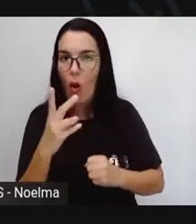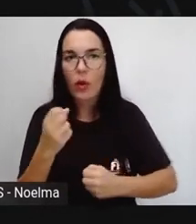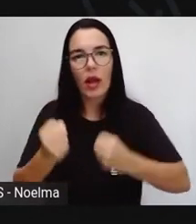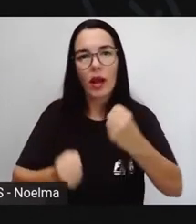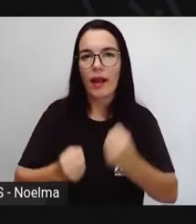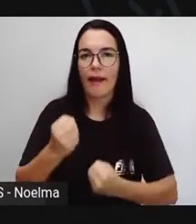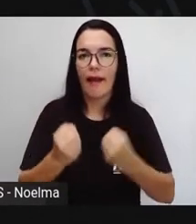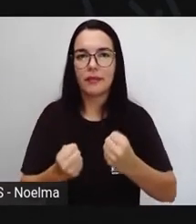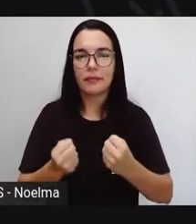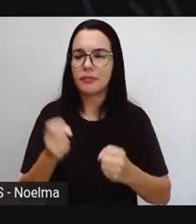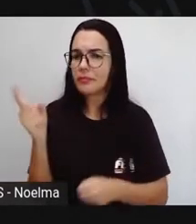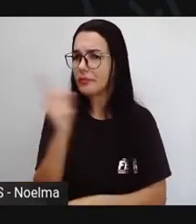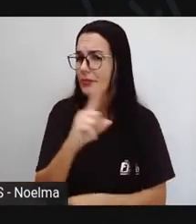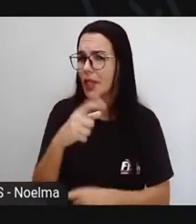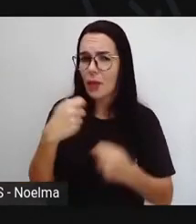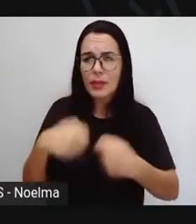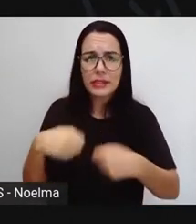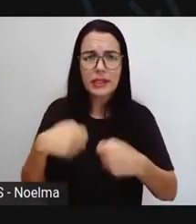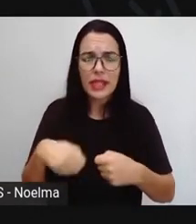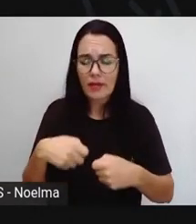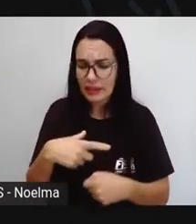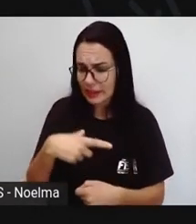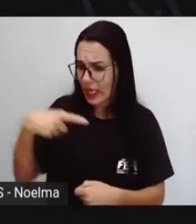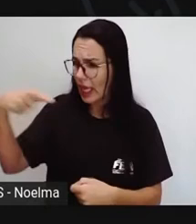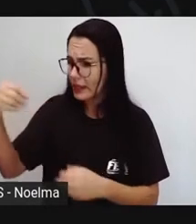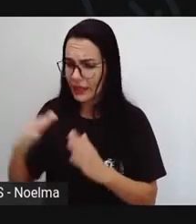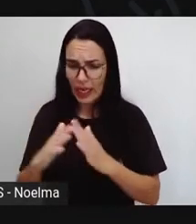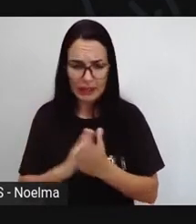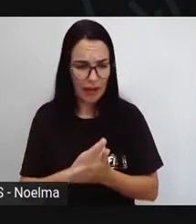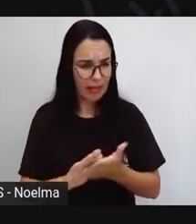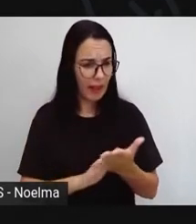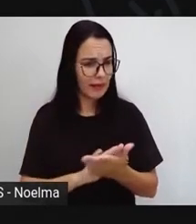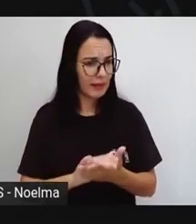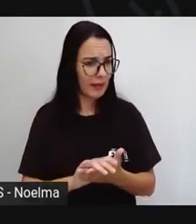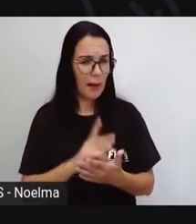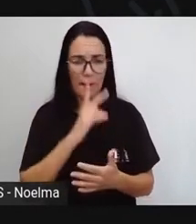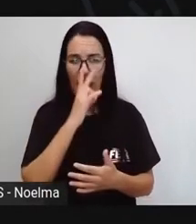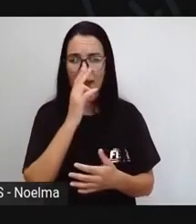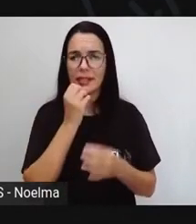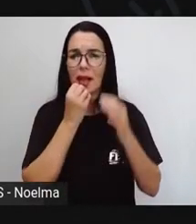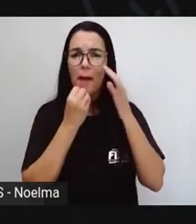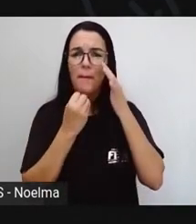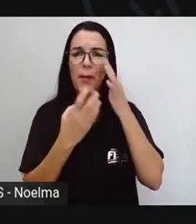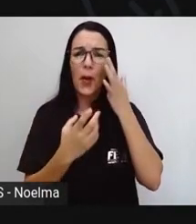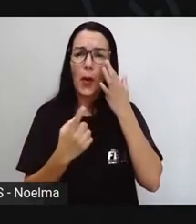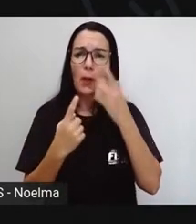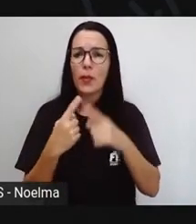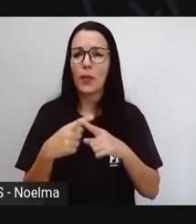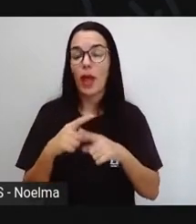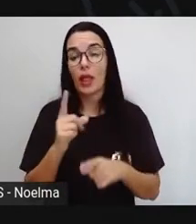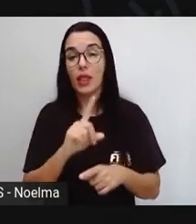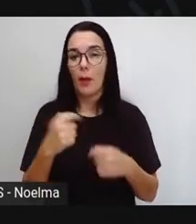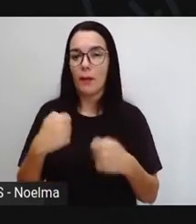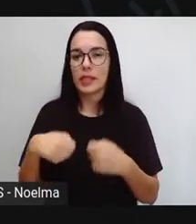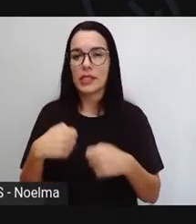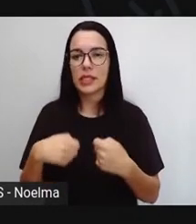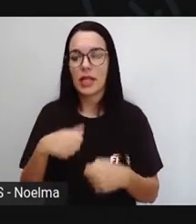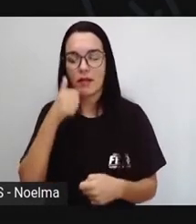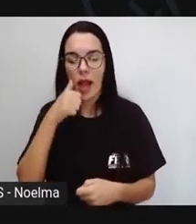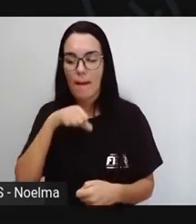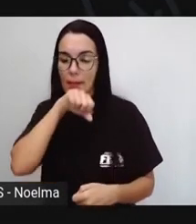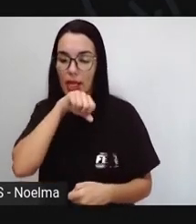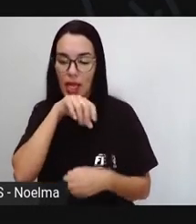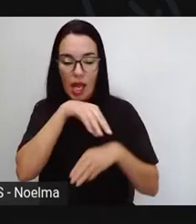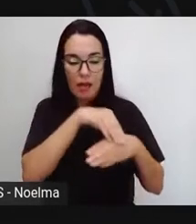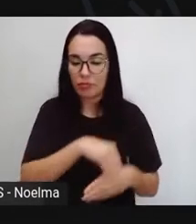precisava nem sair de casa. O que parecia muito bom, porque também não precisava da mãe para levá